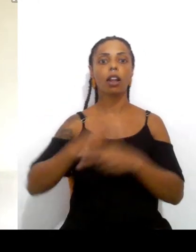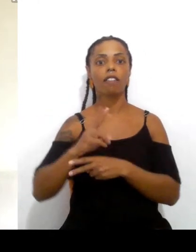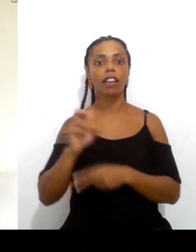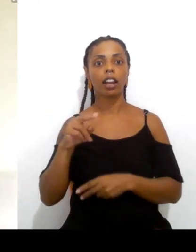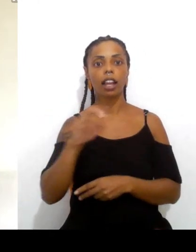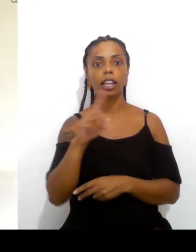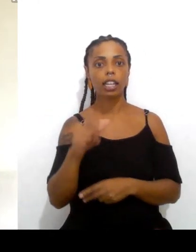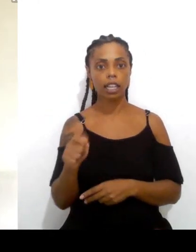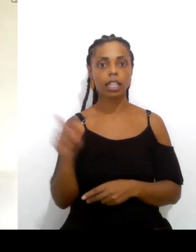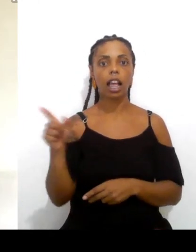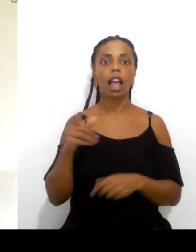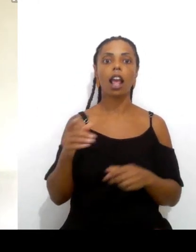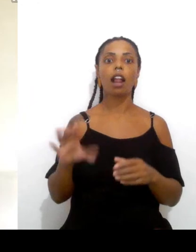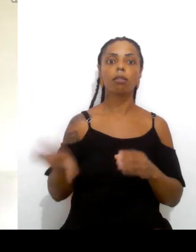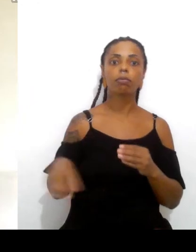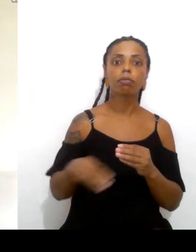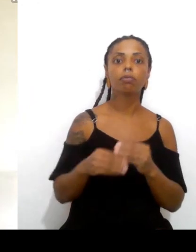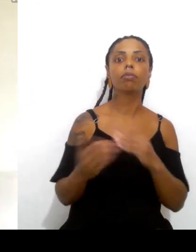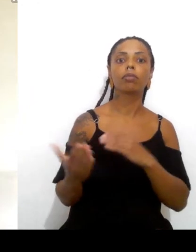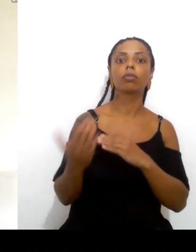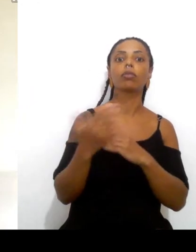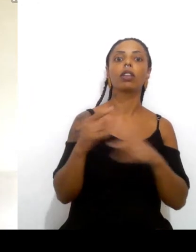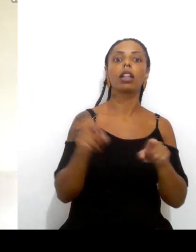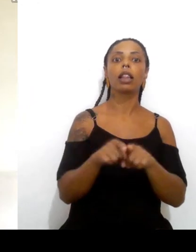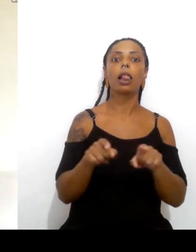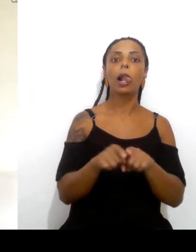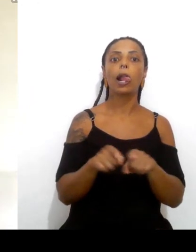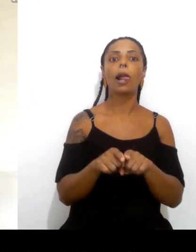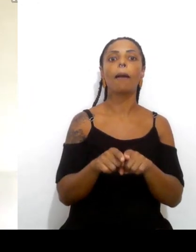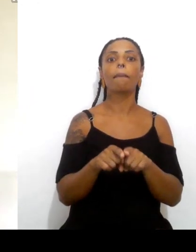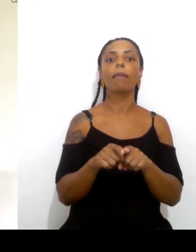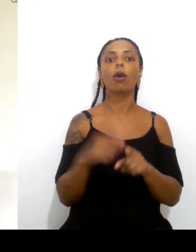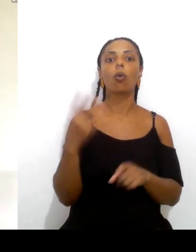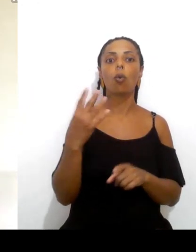dos quatro catálogos da exposição primeira imagem